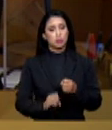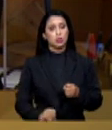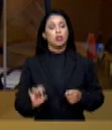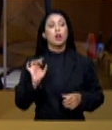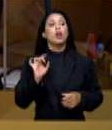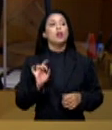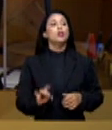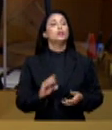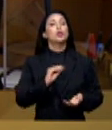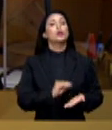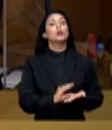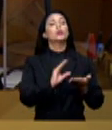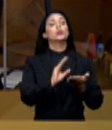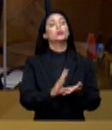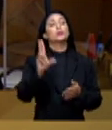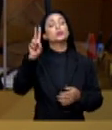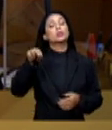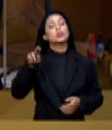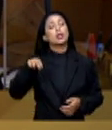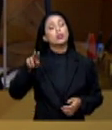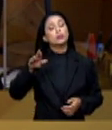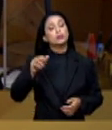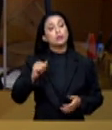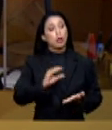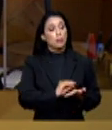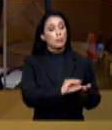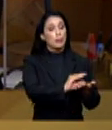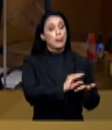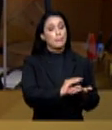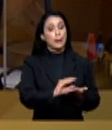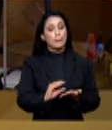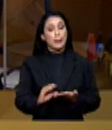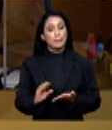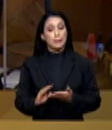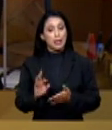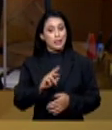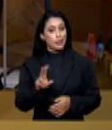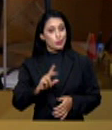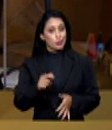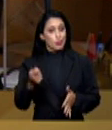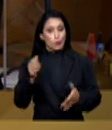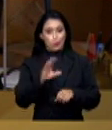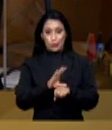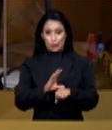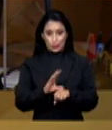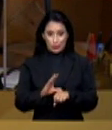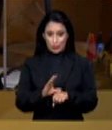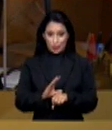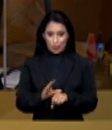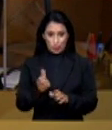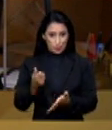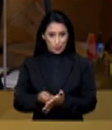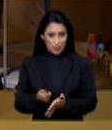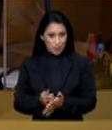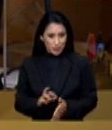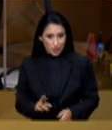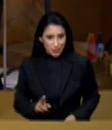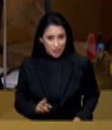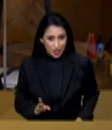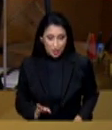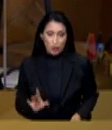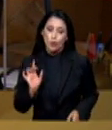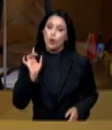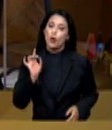os recursos da União cujo de Passos não são constitucionalmente obrigatórios ou seja